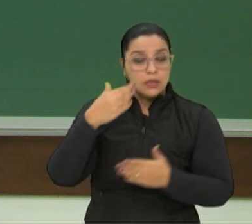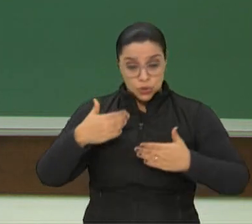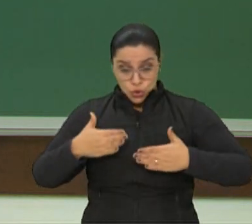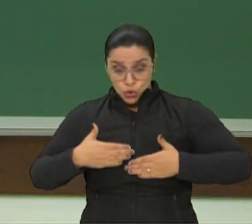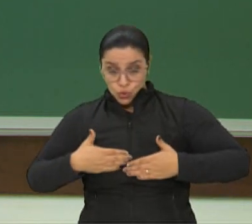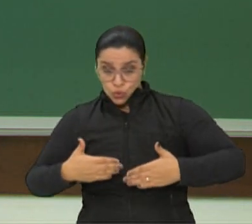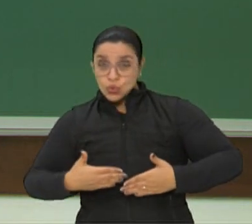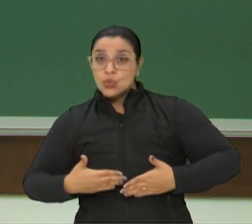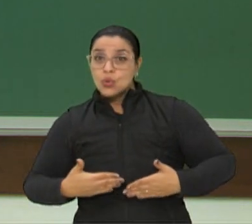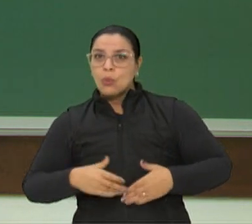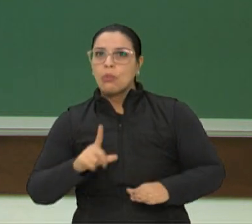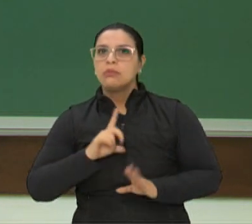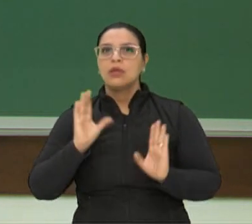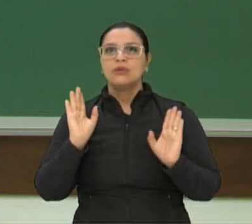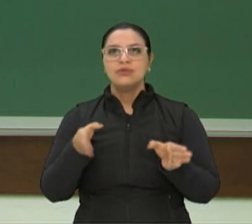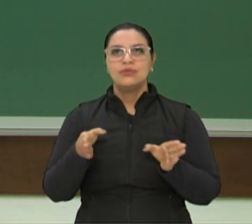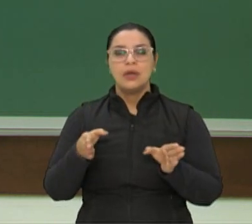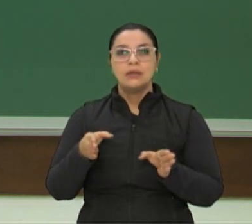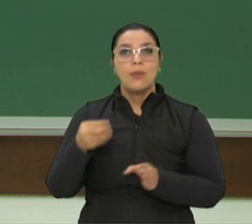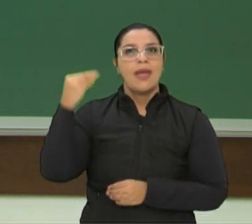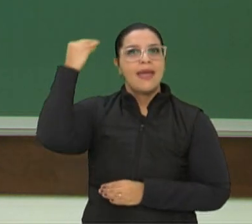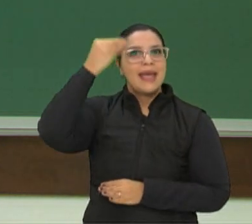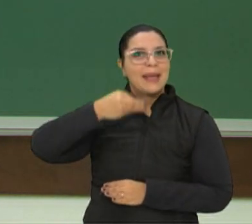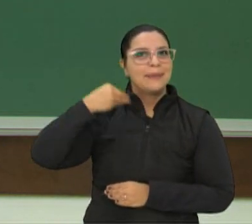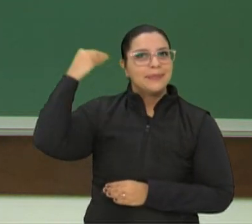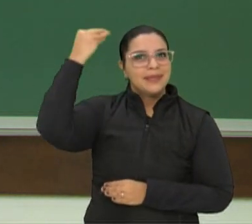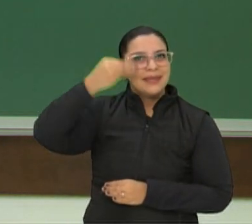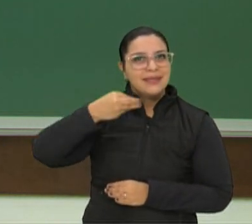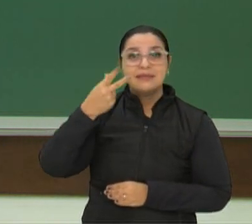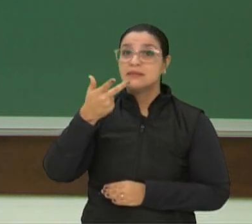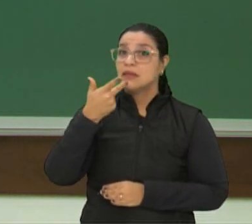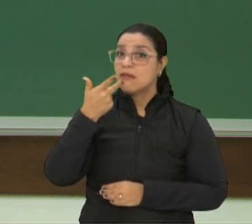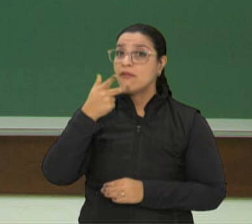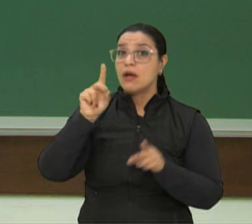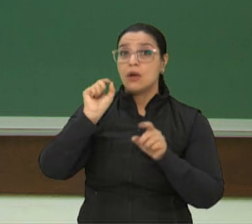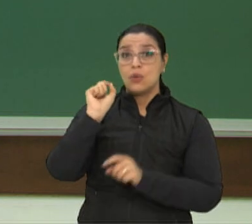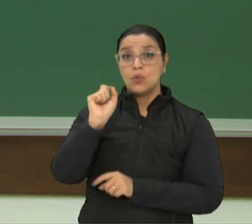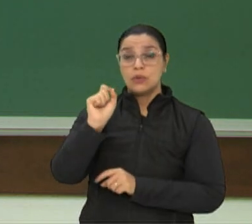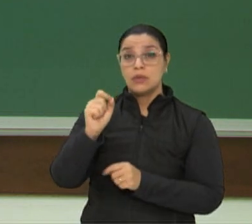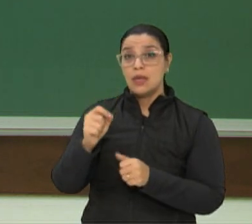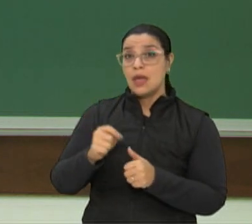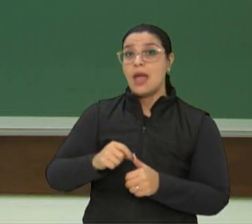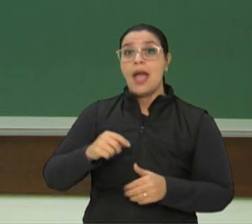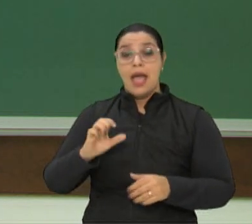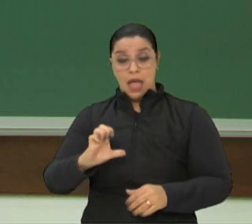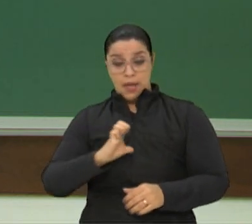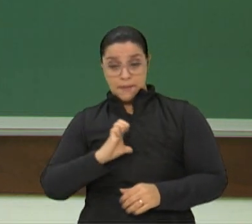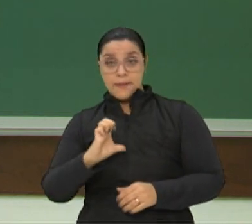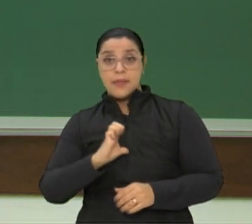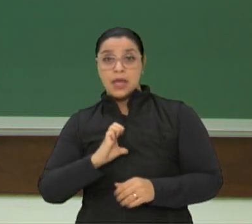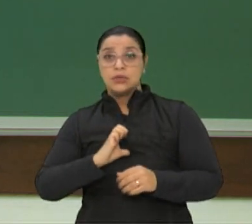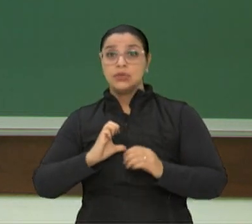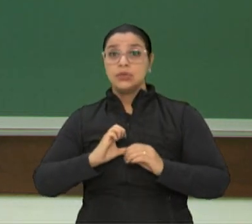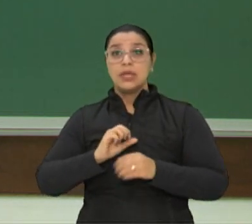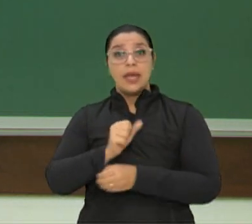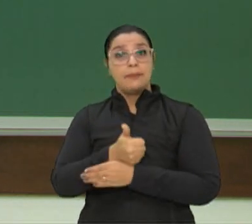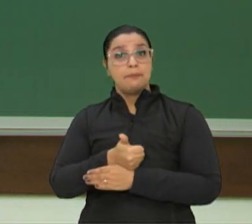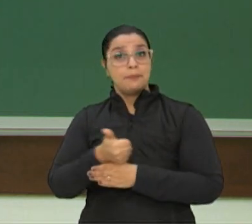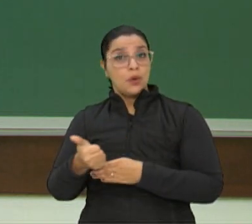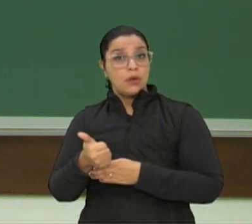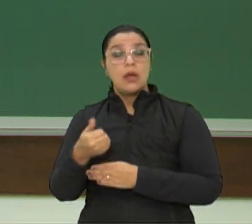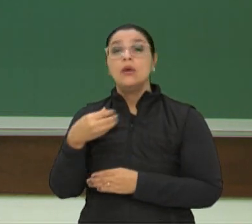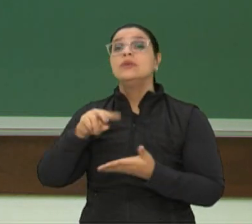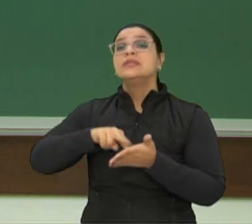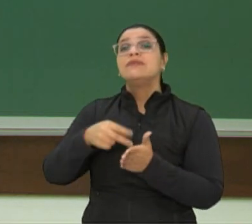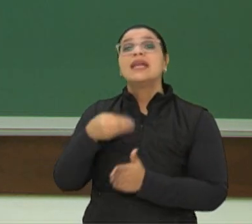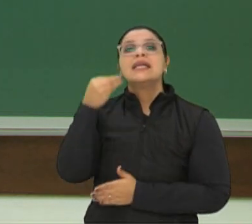corpo vivencia. Tá? Então, se ele é um empirista, ele vai justamente dizer que o princípio da moral também vem pela uma experiência